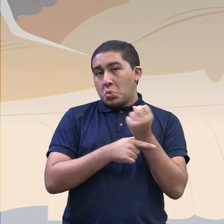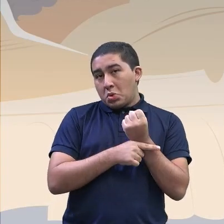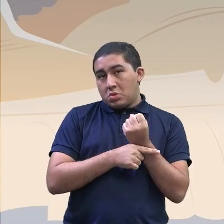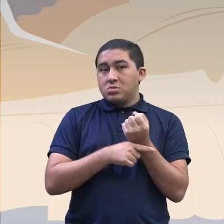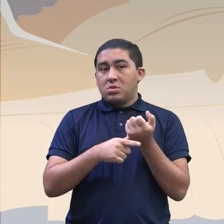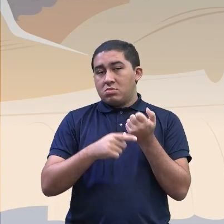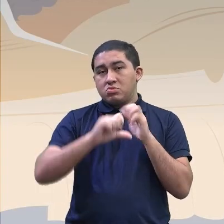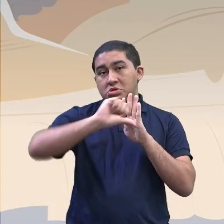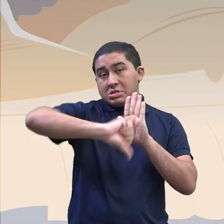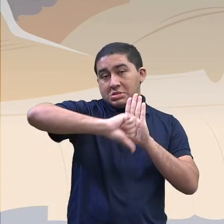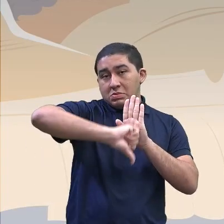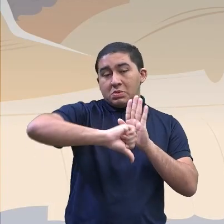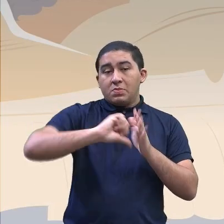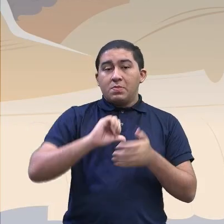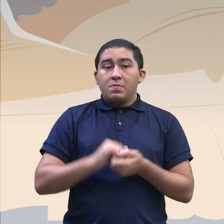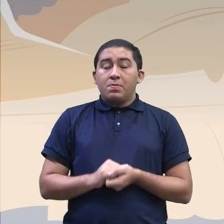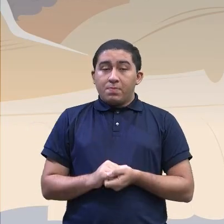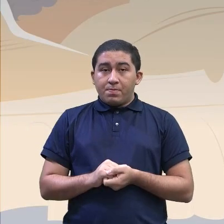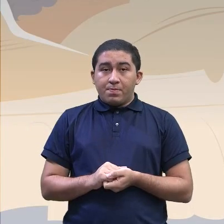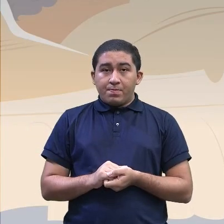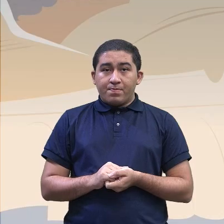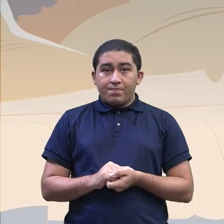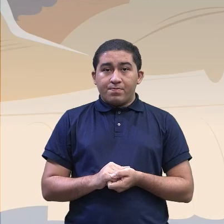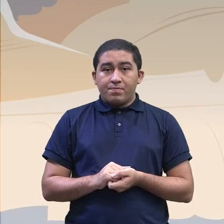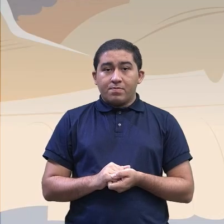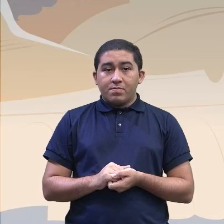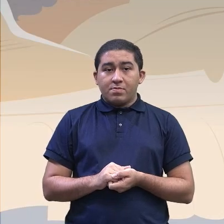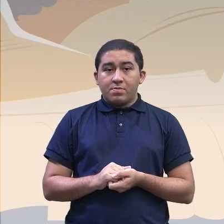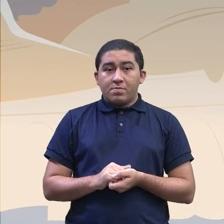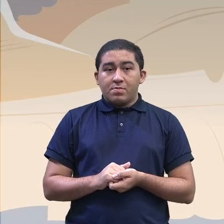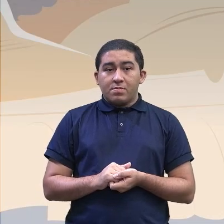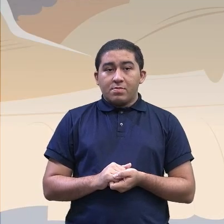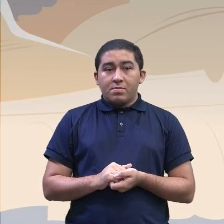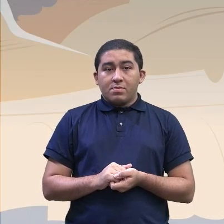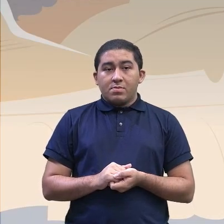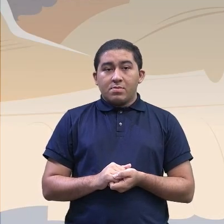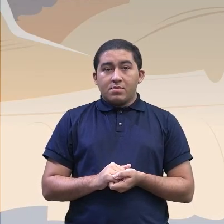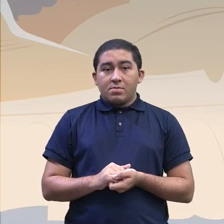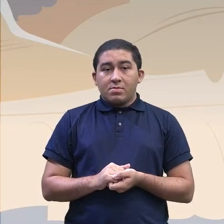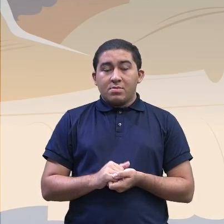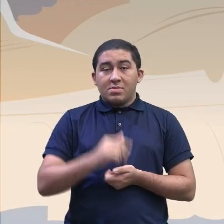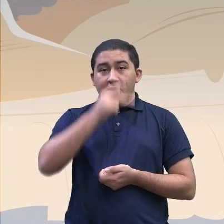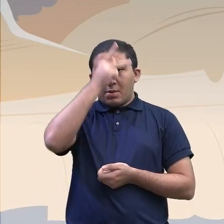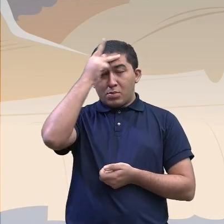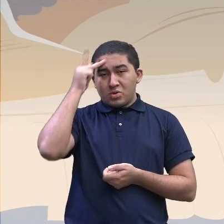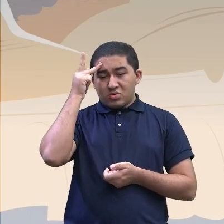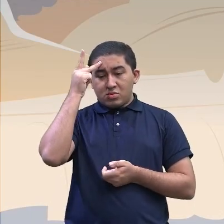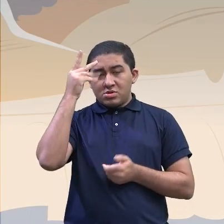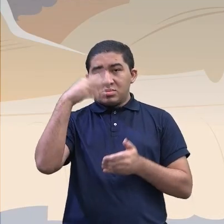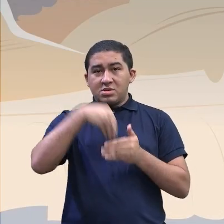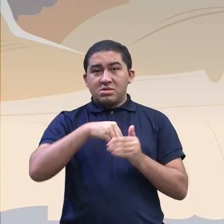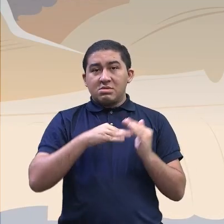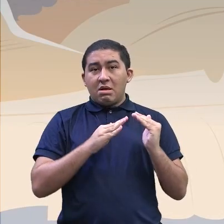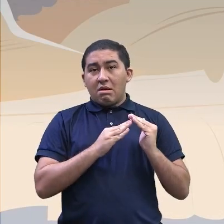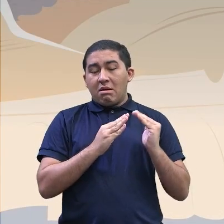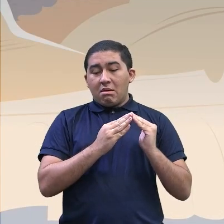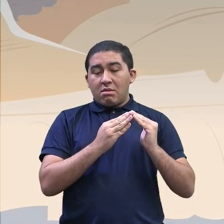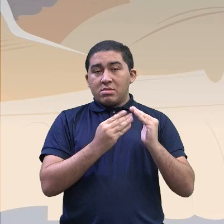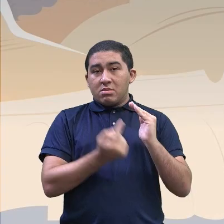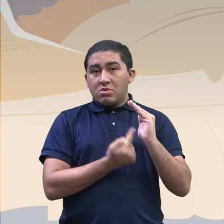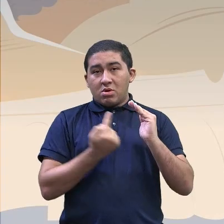criminalidade. E aí a pessoa, às vezes, né? Tem uma pessoa dentro que tem uma arma, que toma aí as suas providências